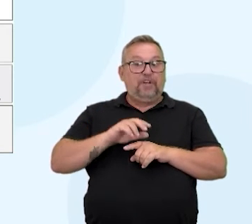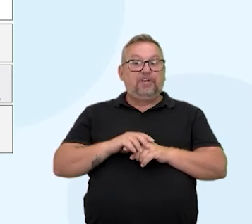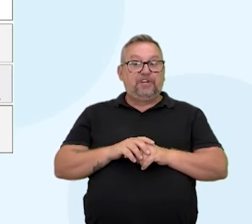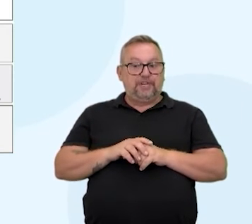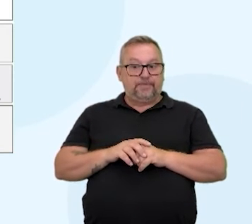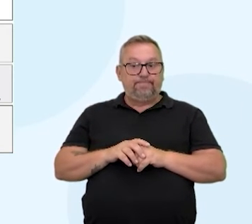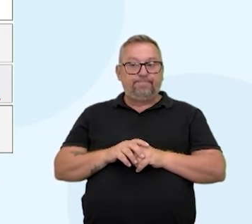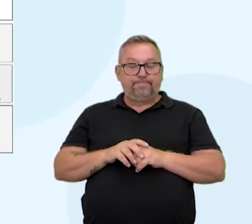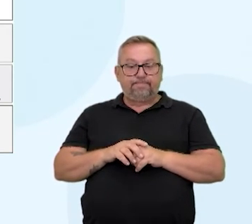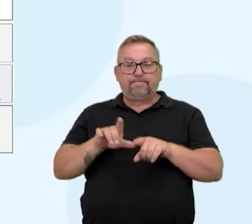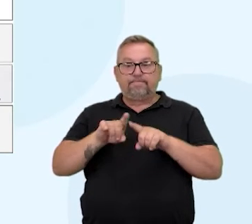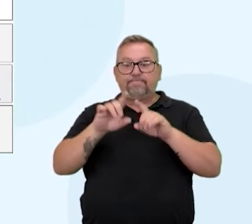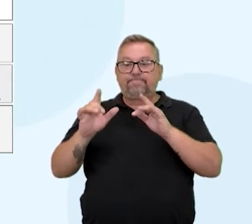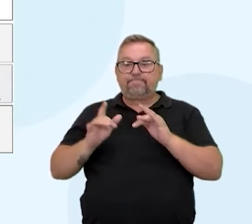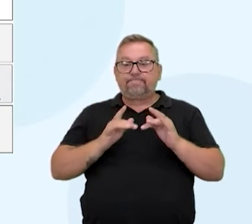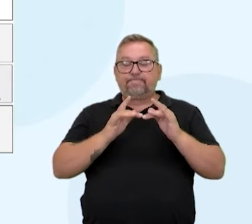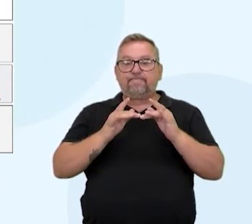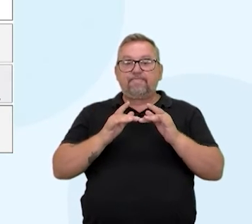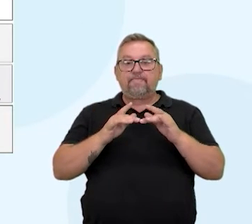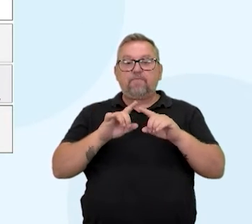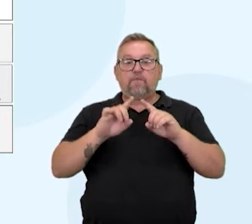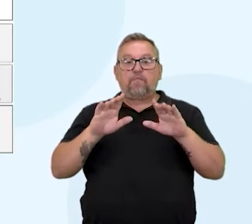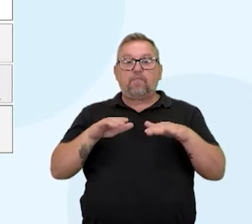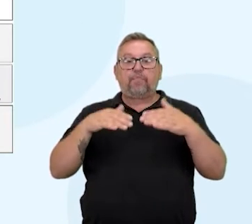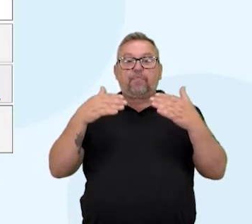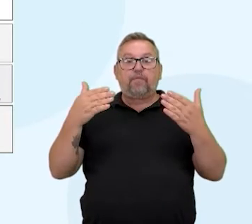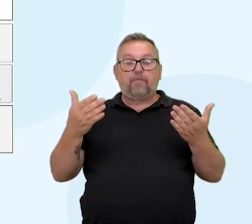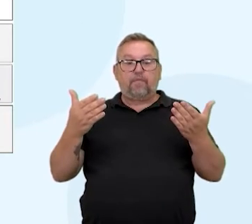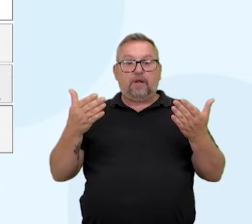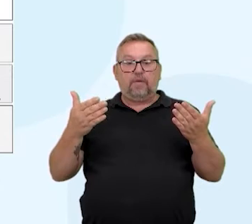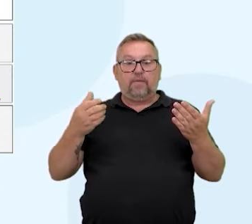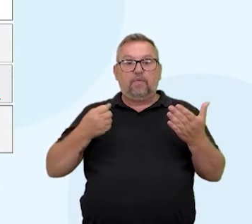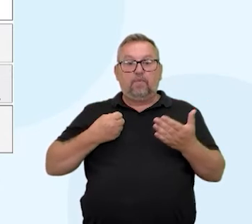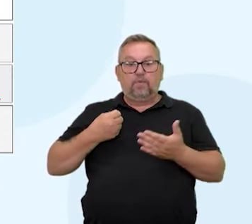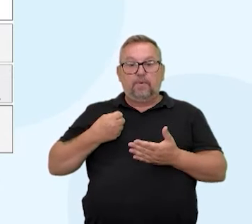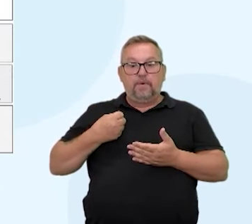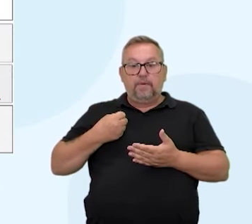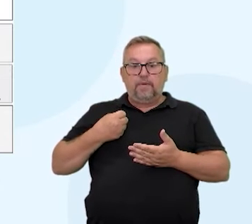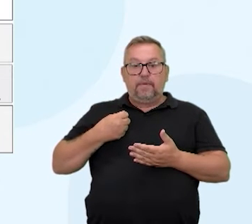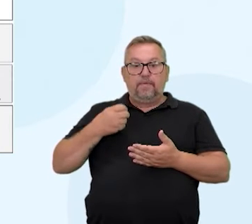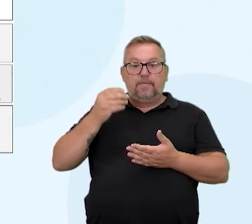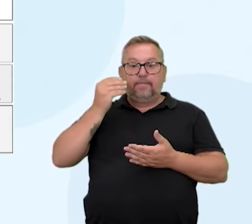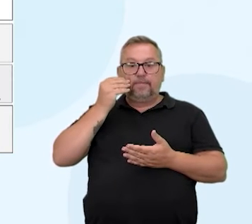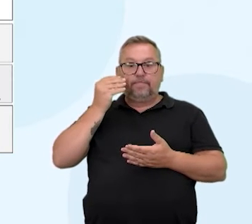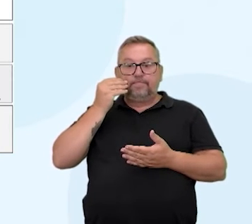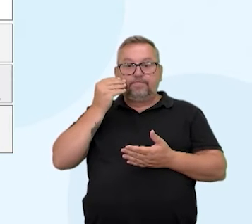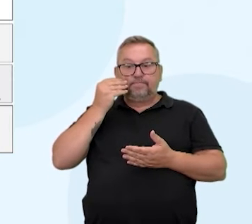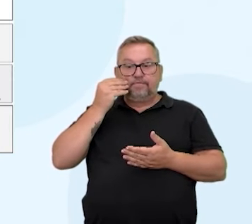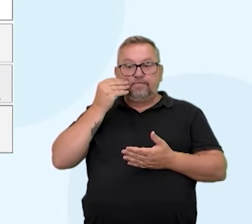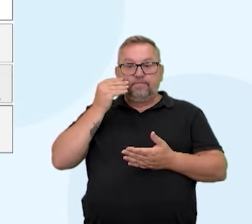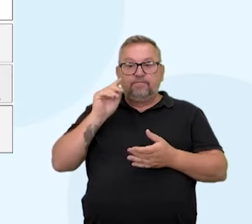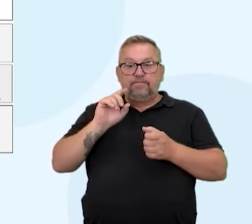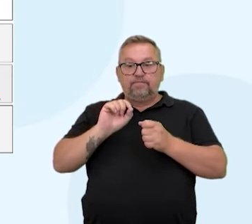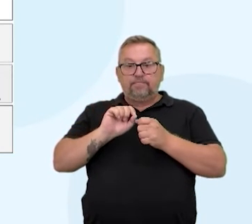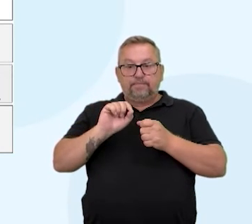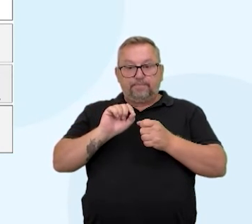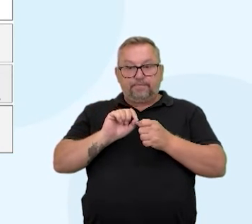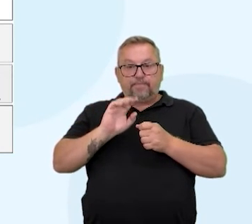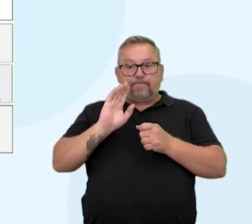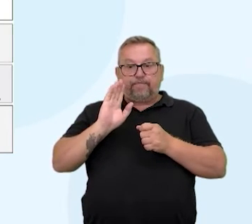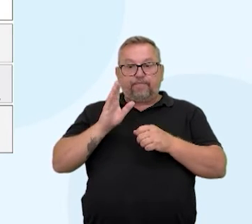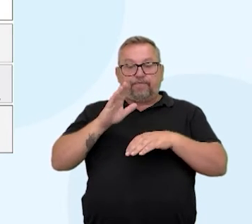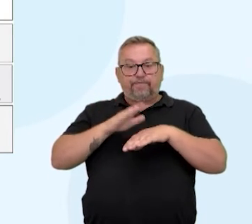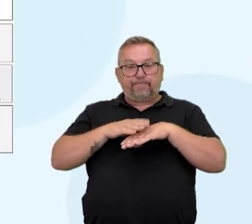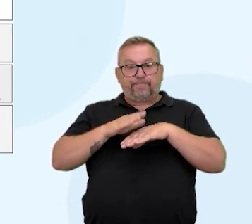aparece nessa relação aí. E quando os números, eles mostram aí os testes nucleares que foram feitos